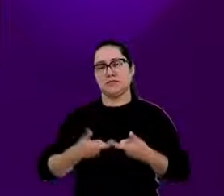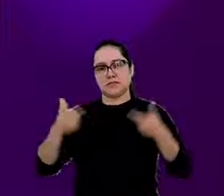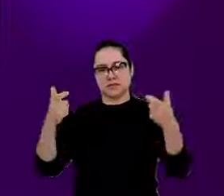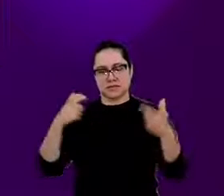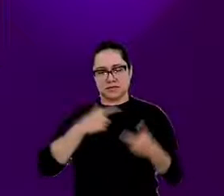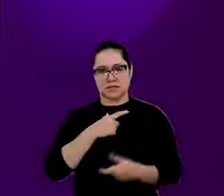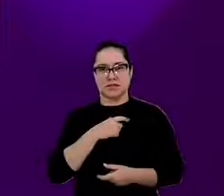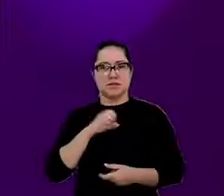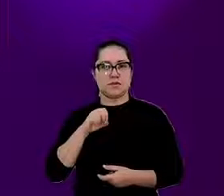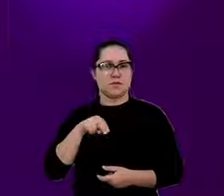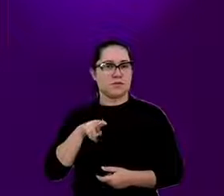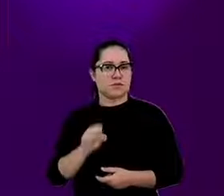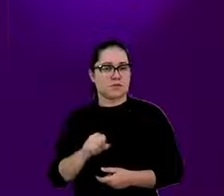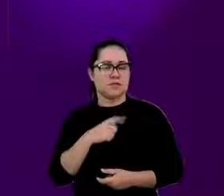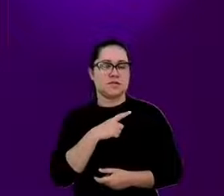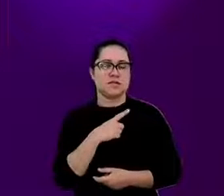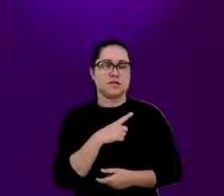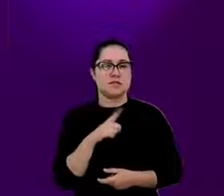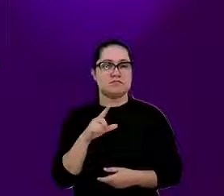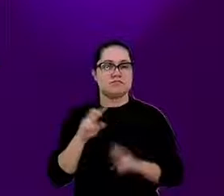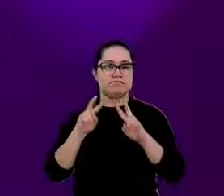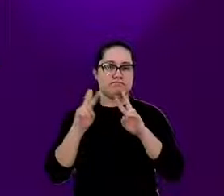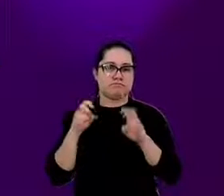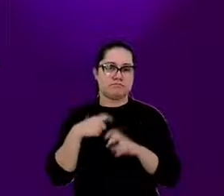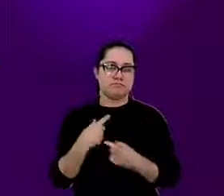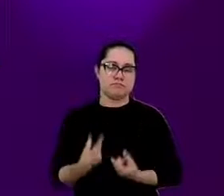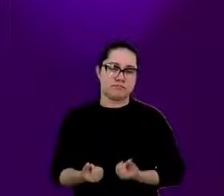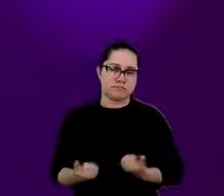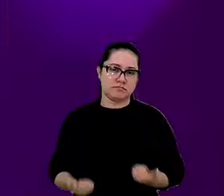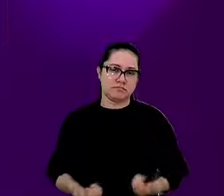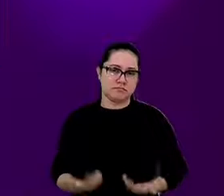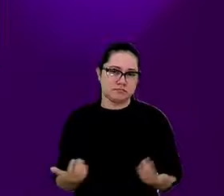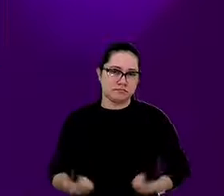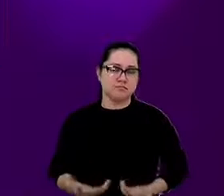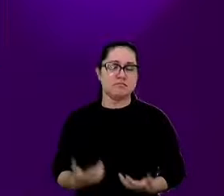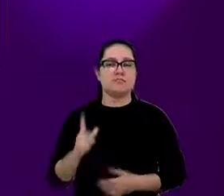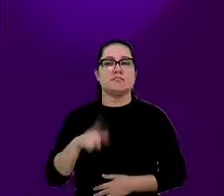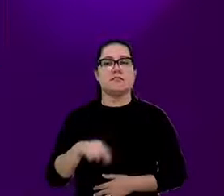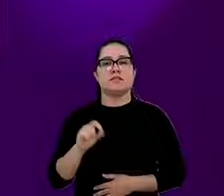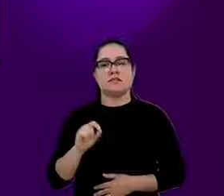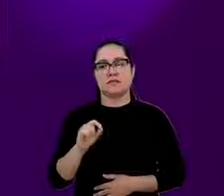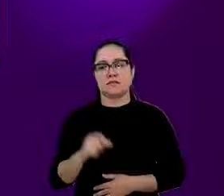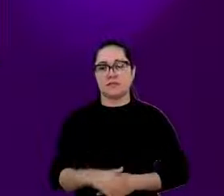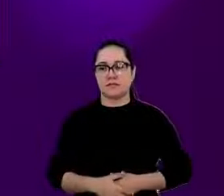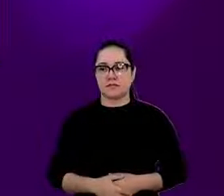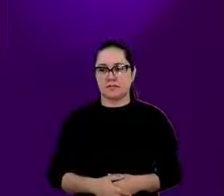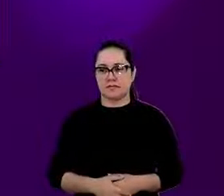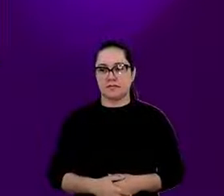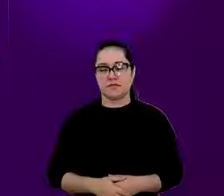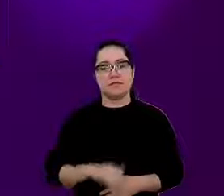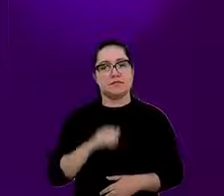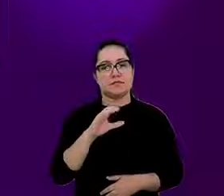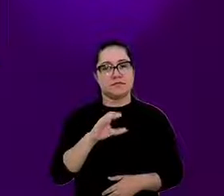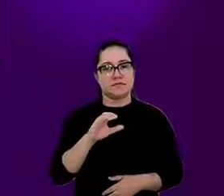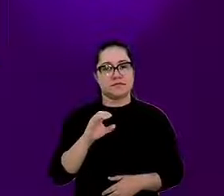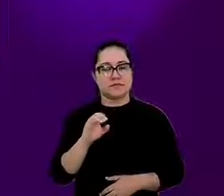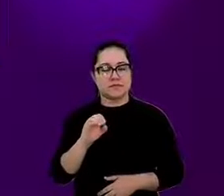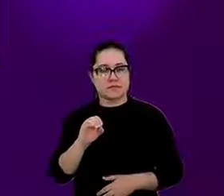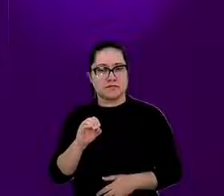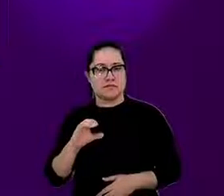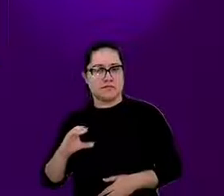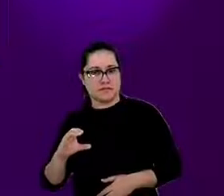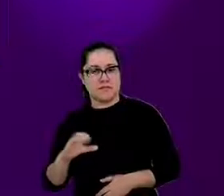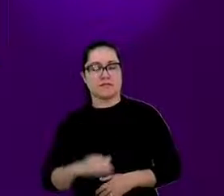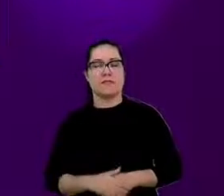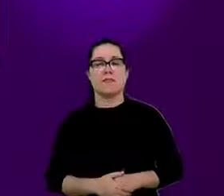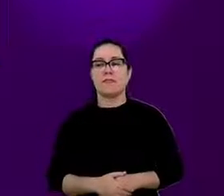ônus que a gente tem em termos de custo financeiro, que é a doença arterial coronária e a insuficiência cardíaca.